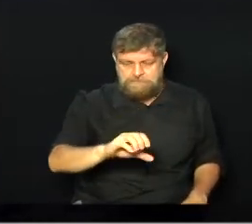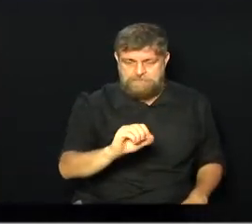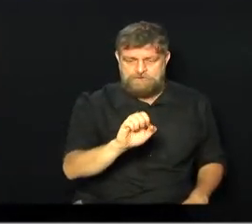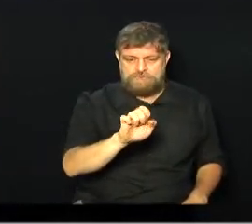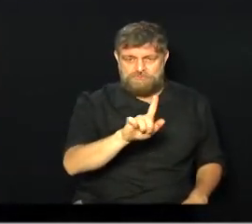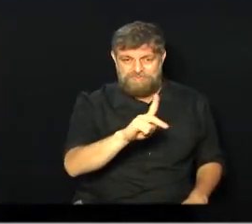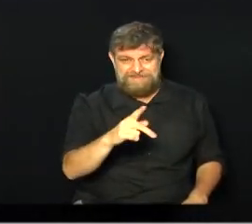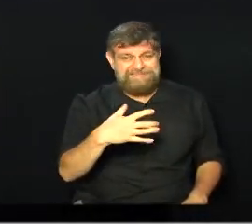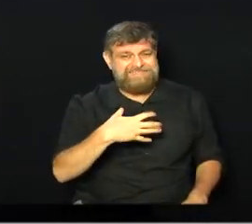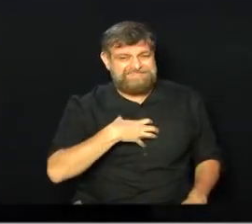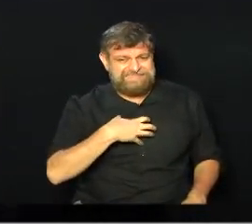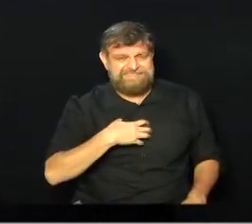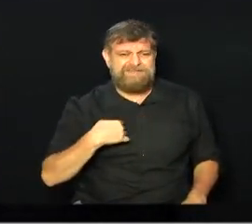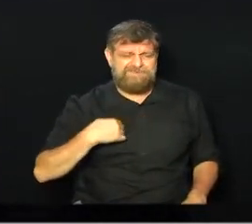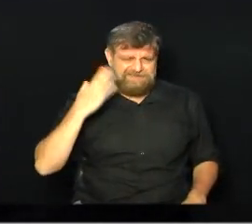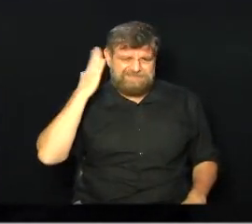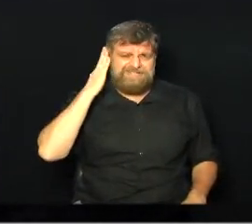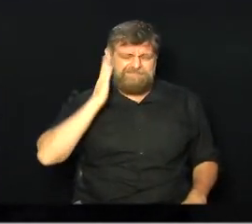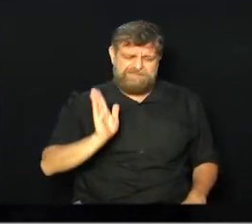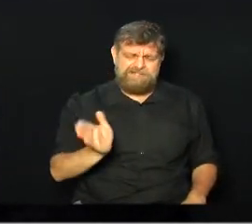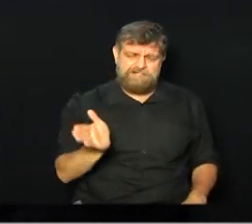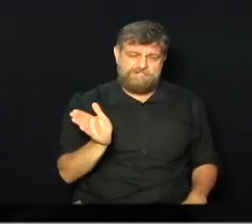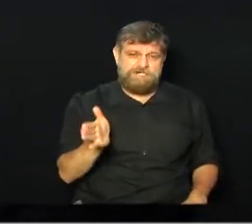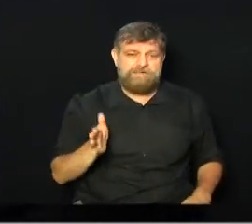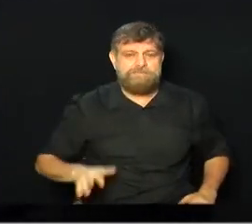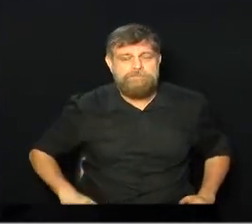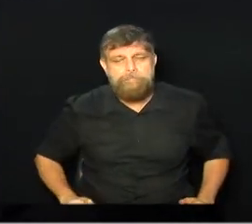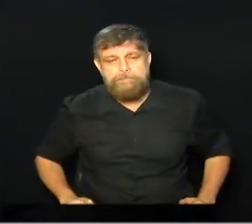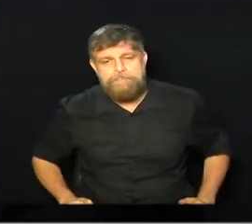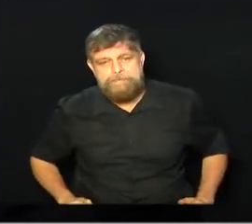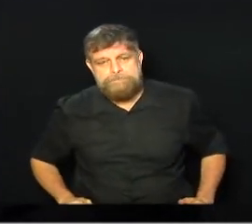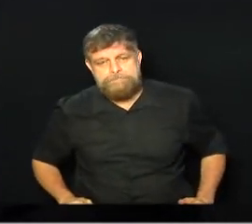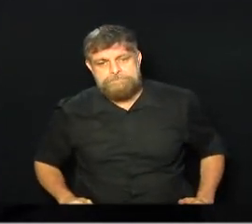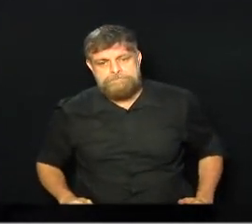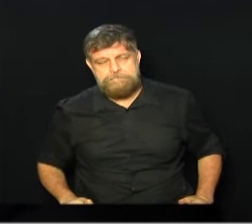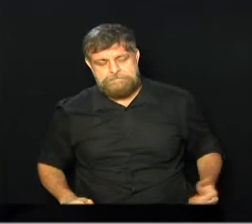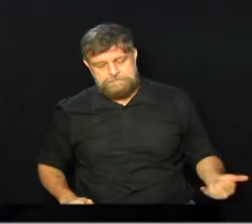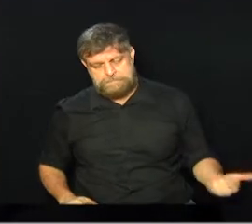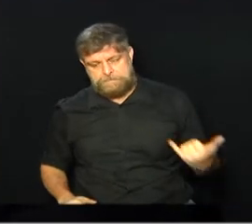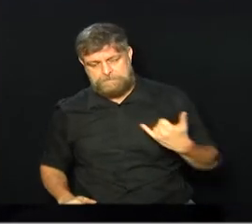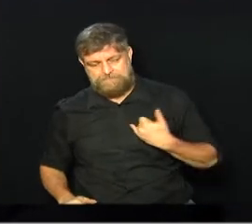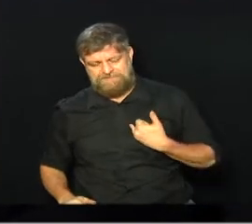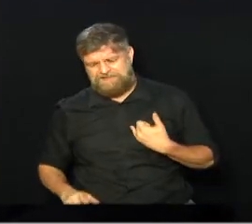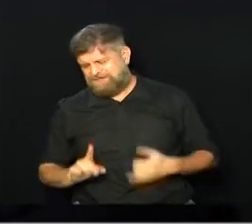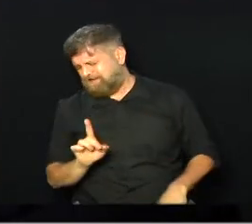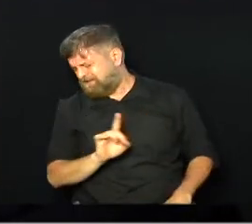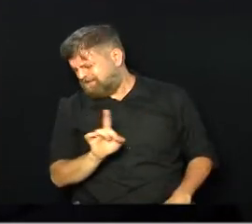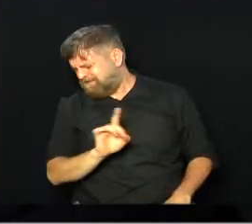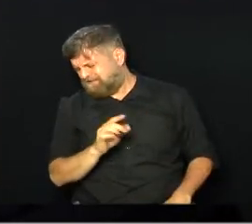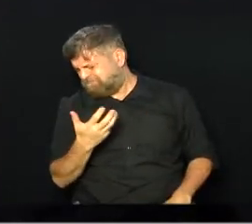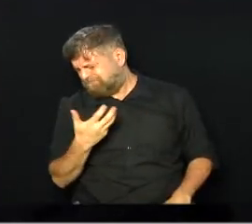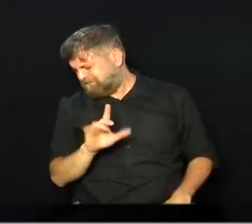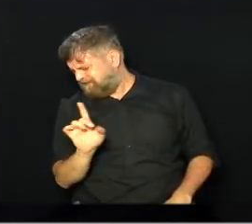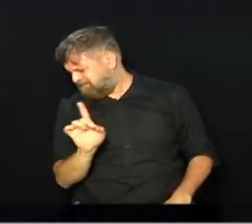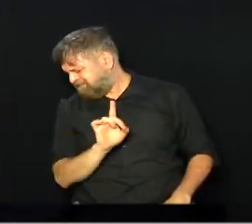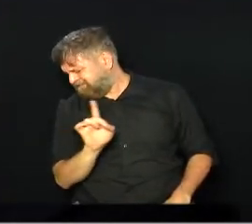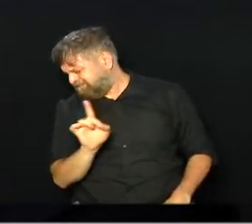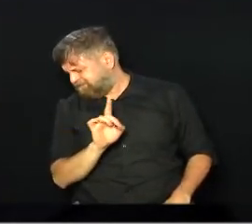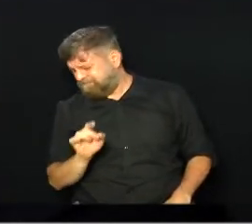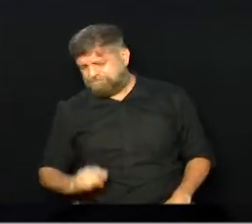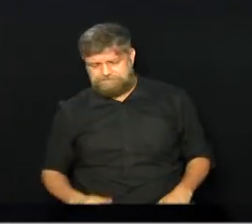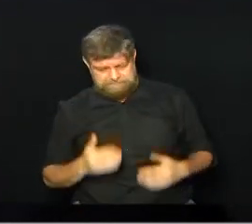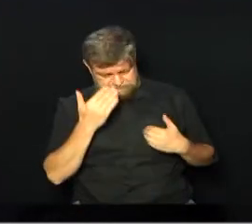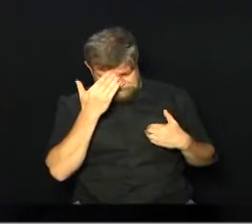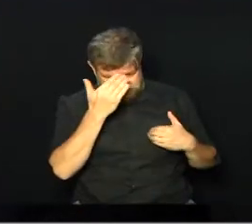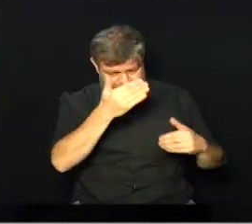sentido também, e eu já sabia. Aí ele falou, vamos fazer o exame? Eu falei, não, doutor, não quero nem fazer exame, não. Obrigado. Eu